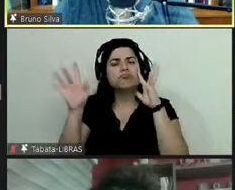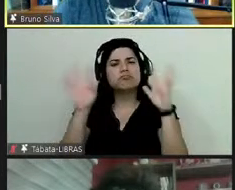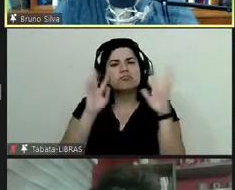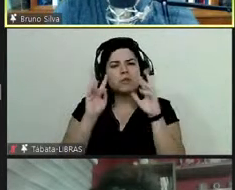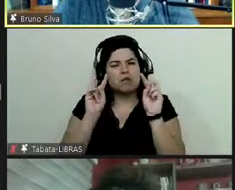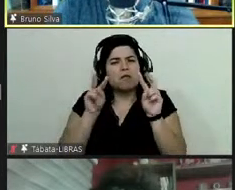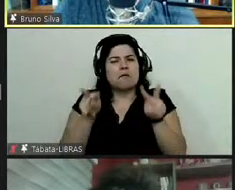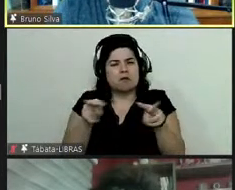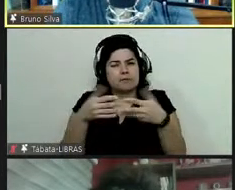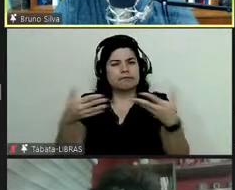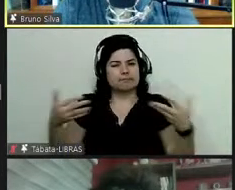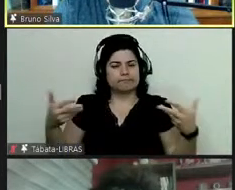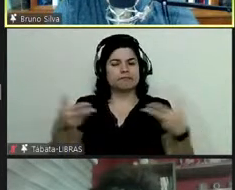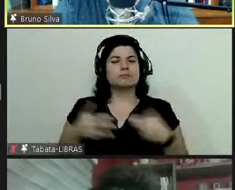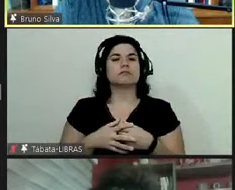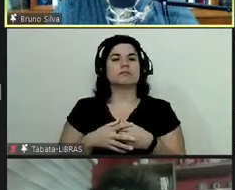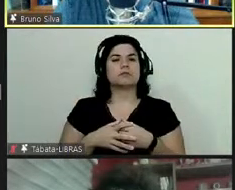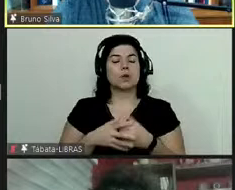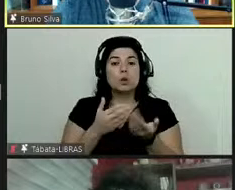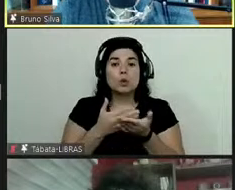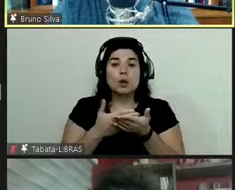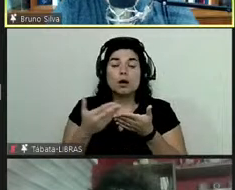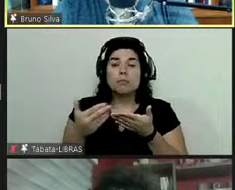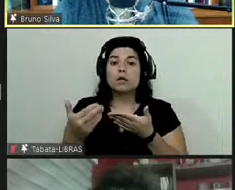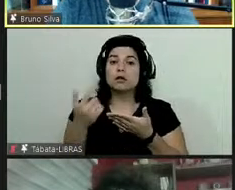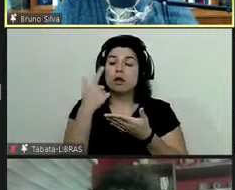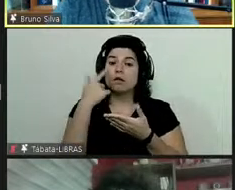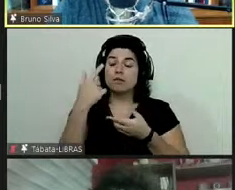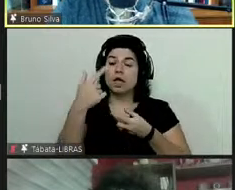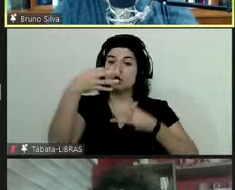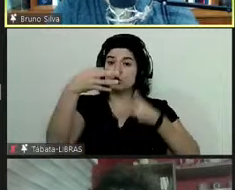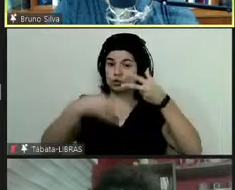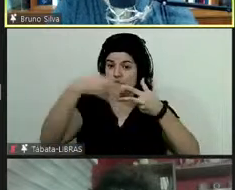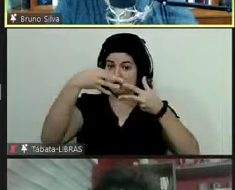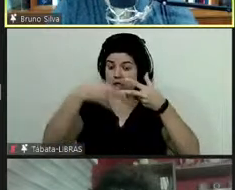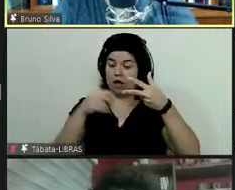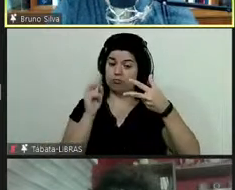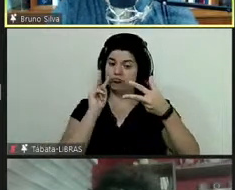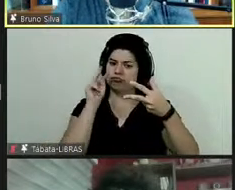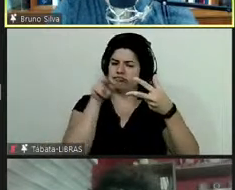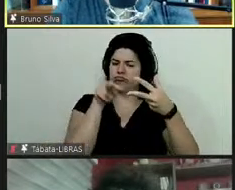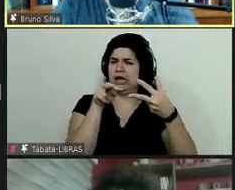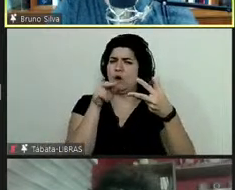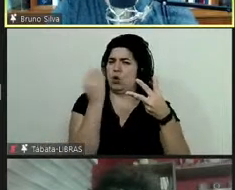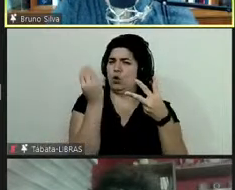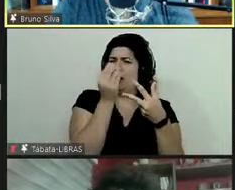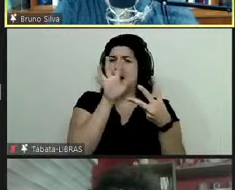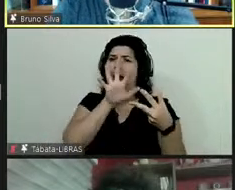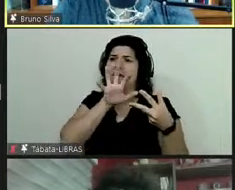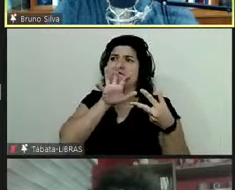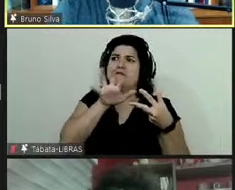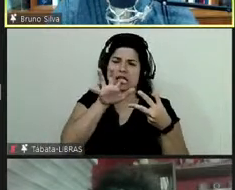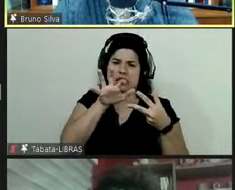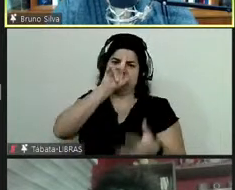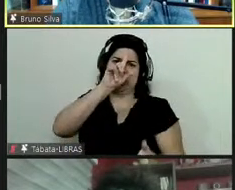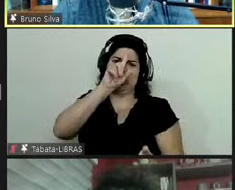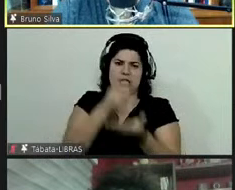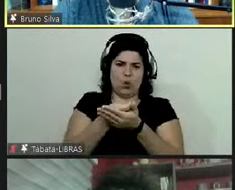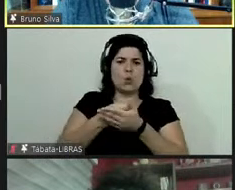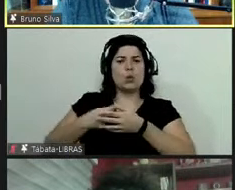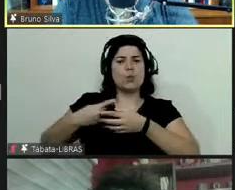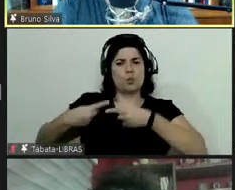e vamos dizer assim quando a gente começa a observar o judiciário sob esse ponto de vista do quanto ele impacta nas decisões políticas